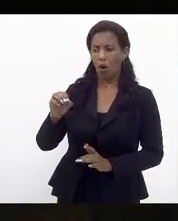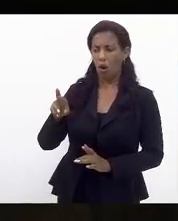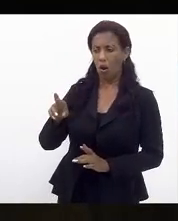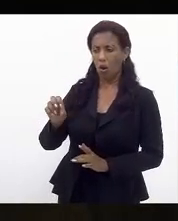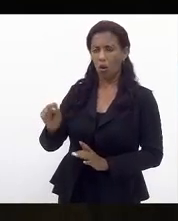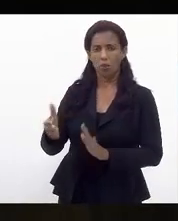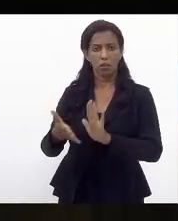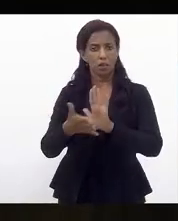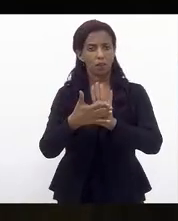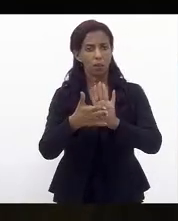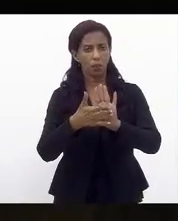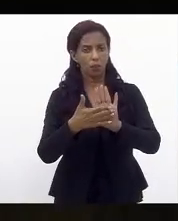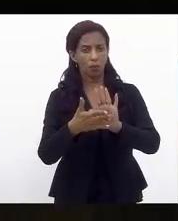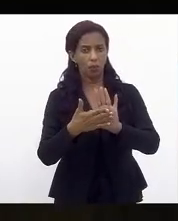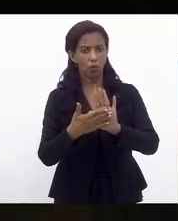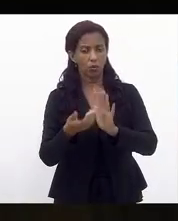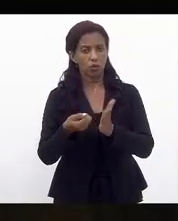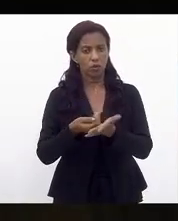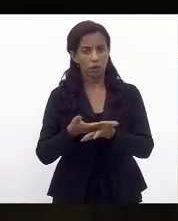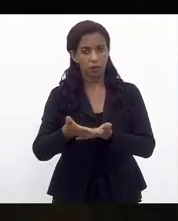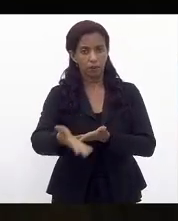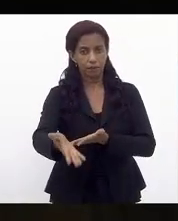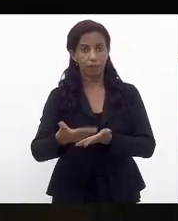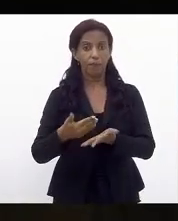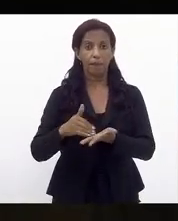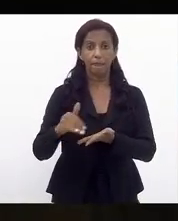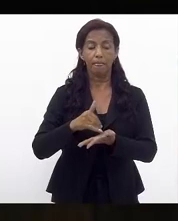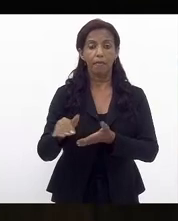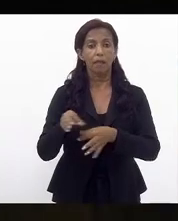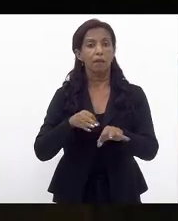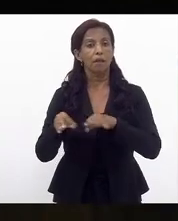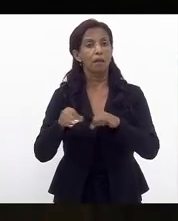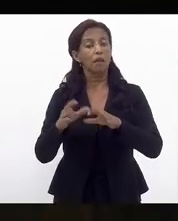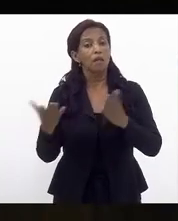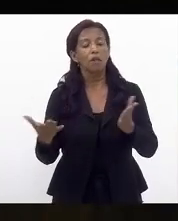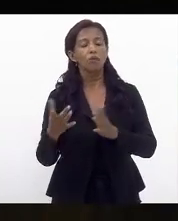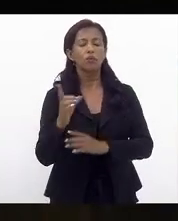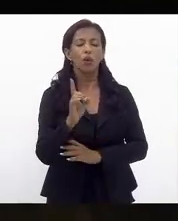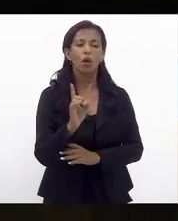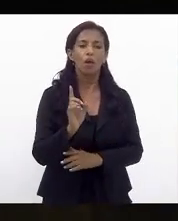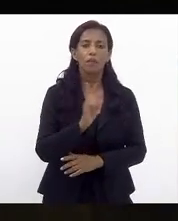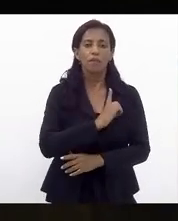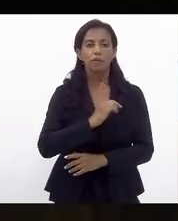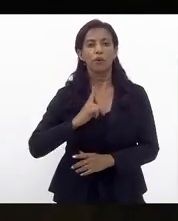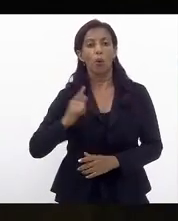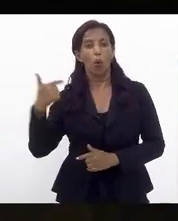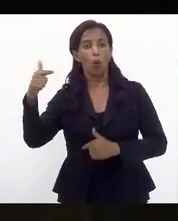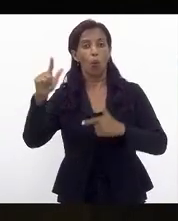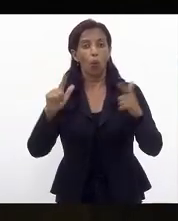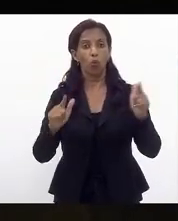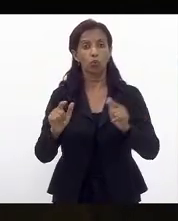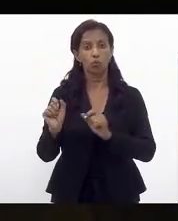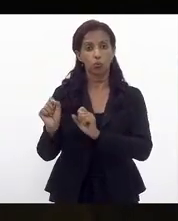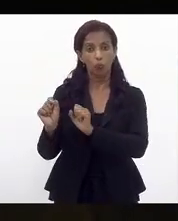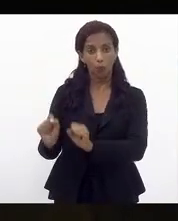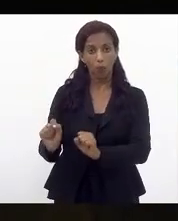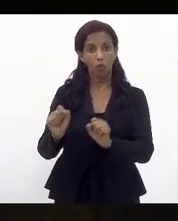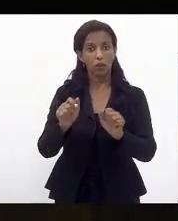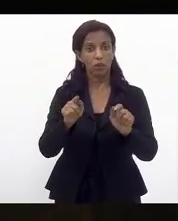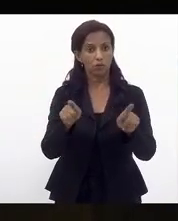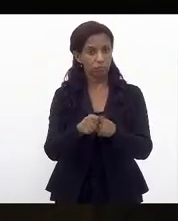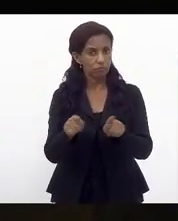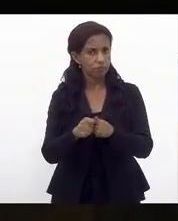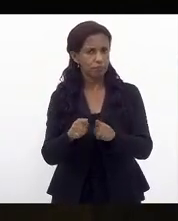proposta que a defensoria encaminhou à secretaria de planejamento Aliás não só defensoria outros poderes também sofreram